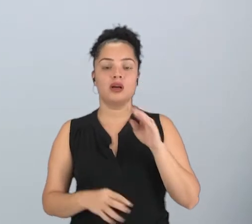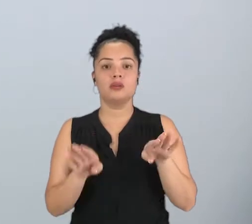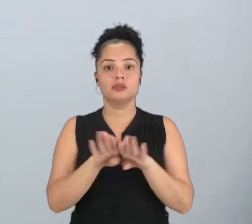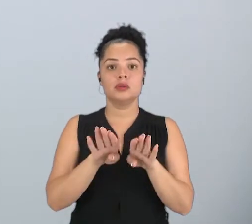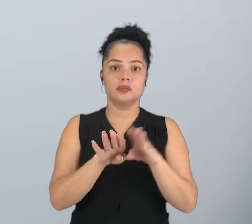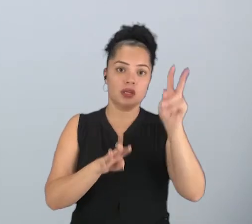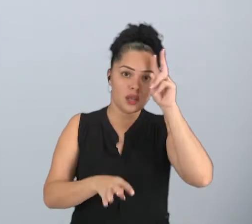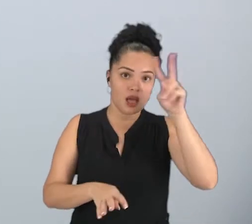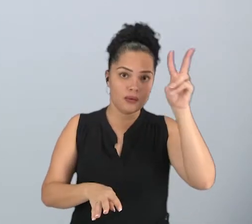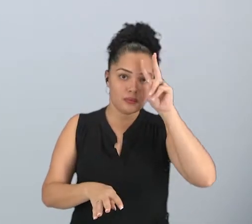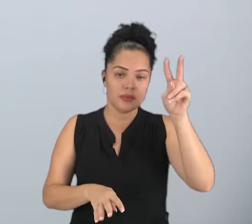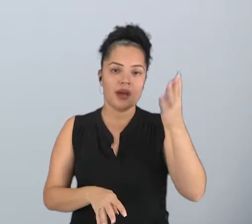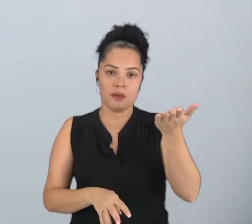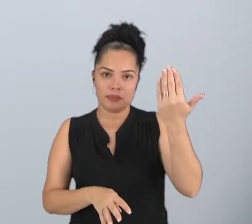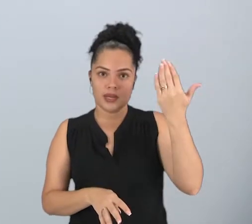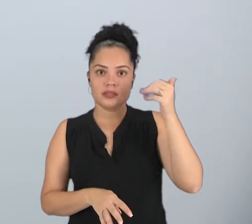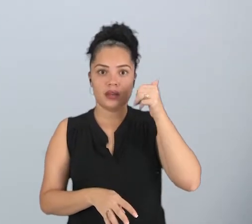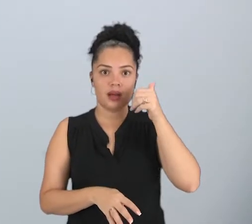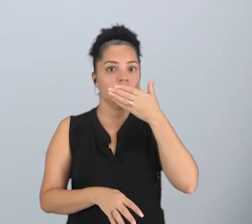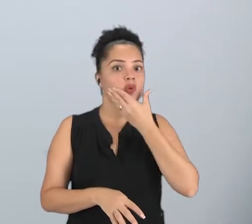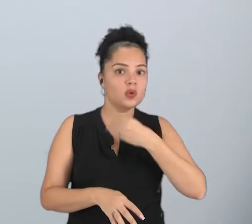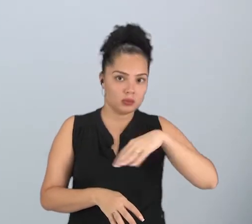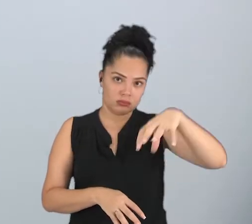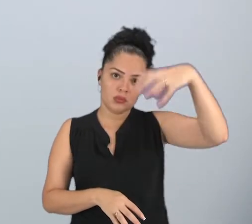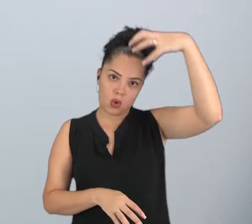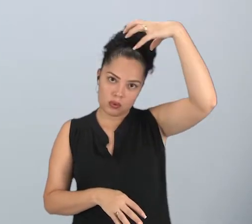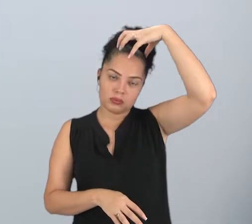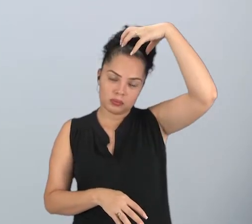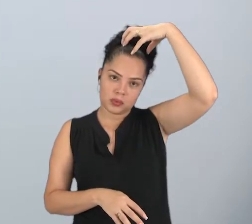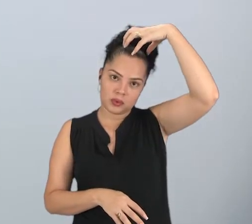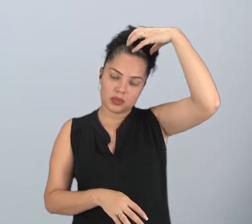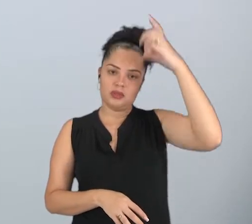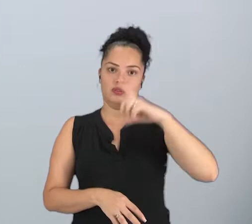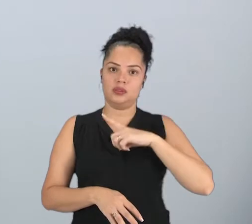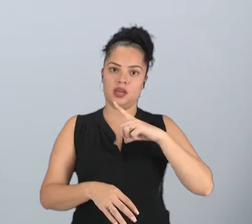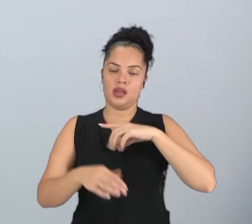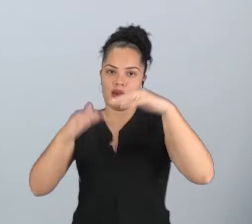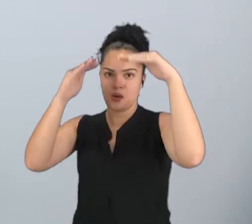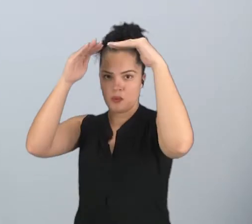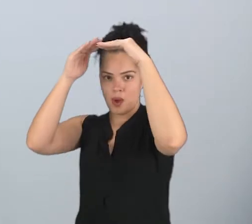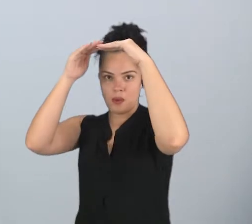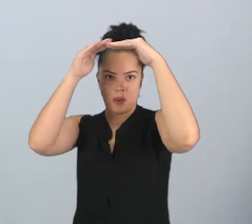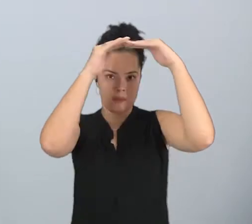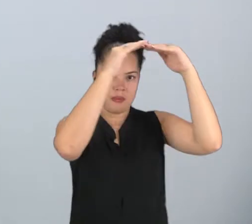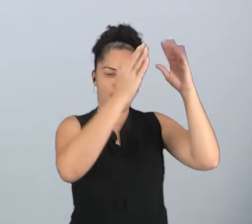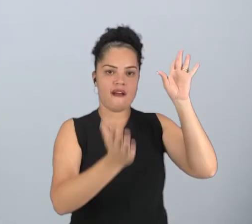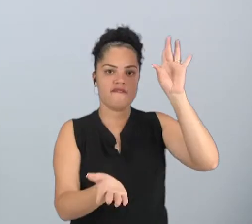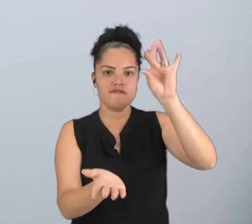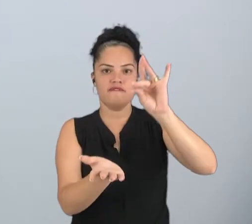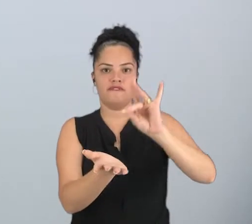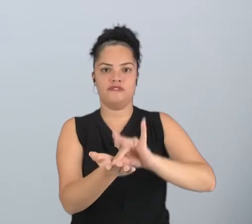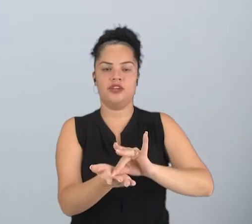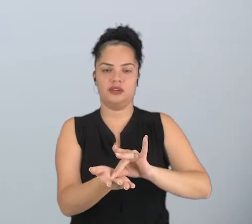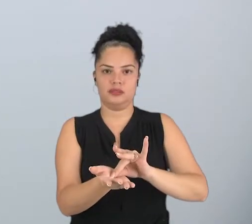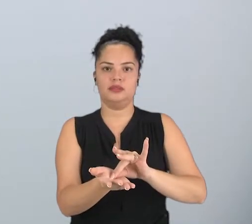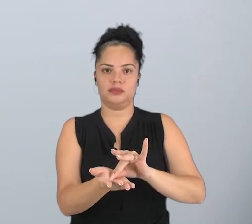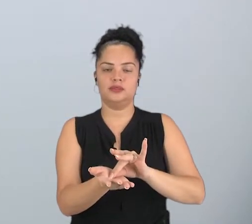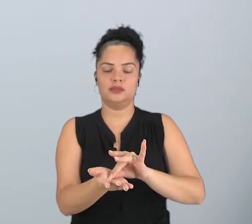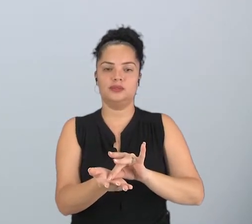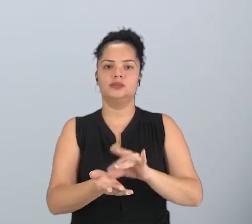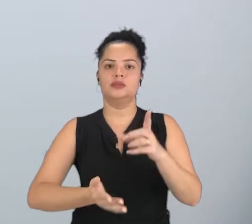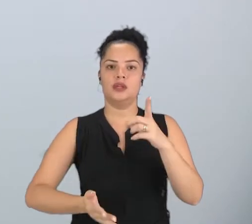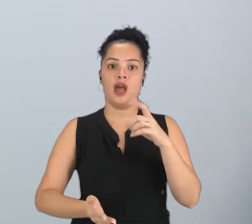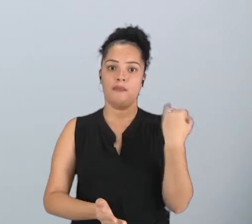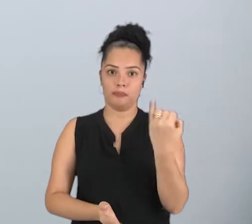que na corte de Luís XIV também, esse tipo de balé vai afirmar essa monarquia absolutista. Então ela vai ser